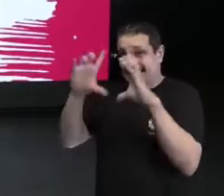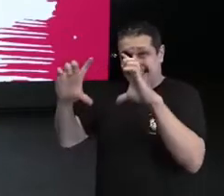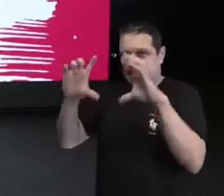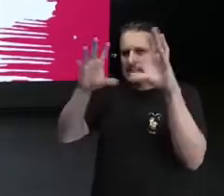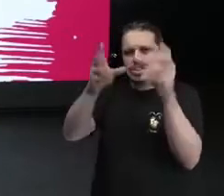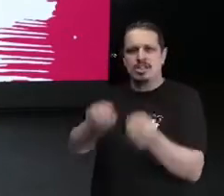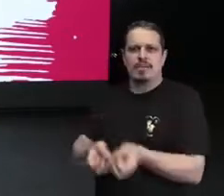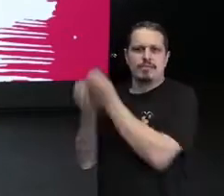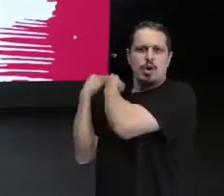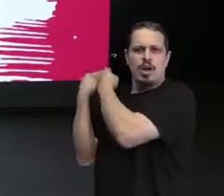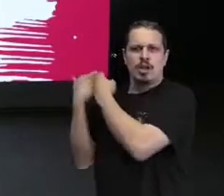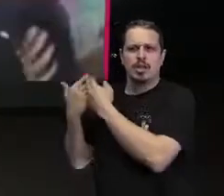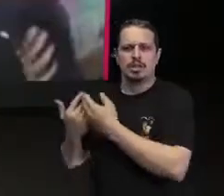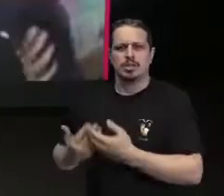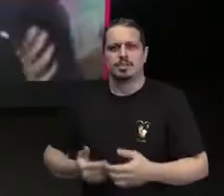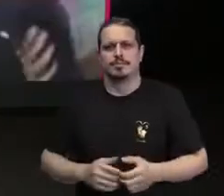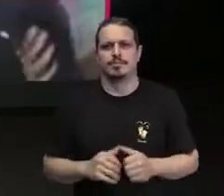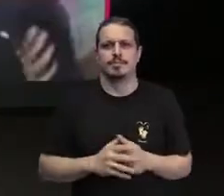De novo.